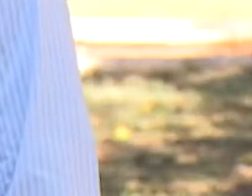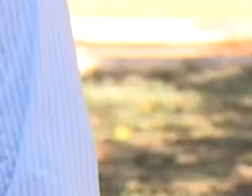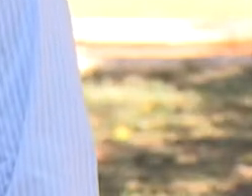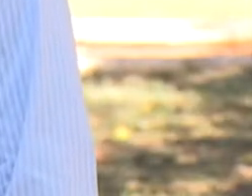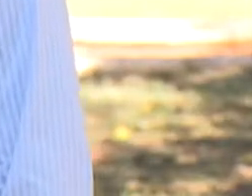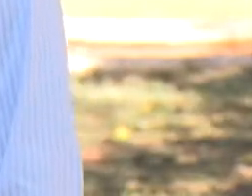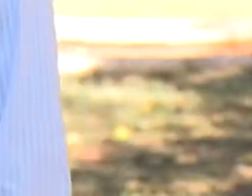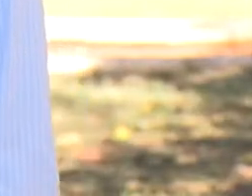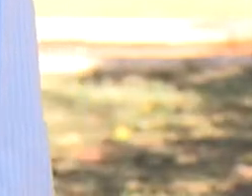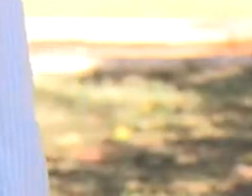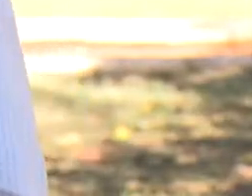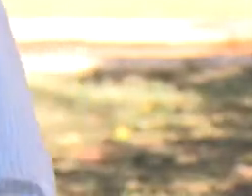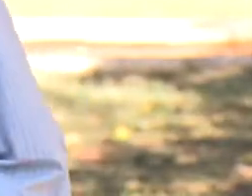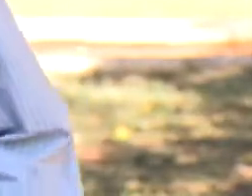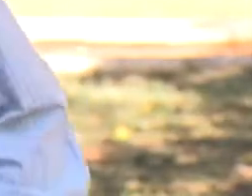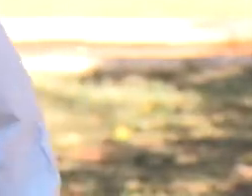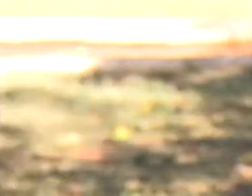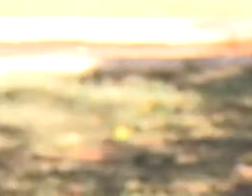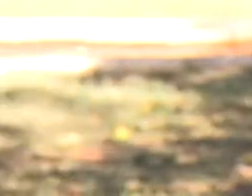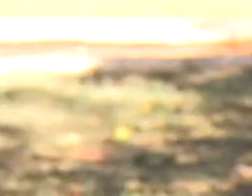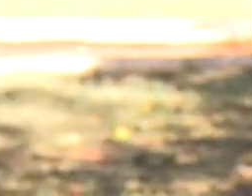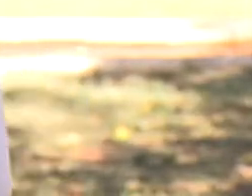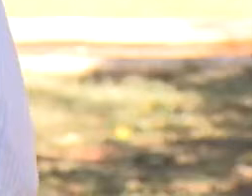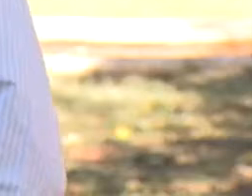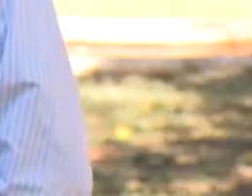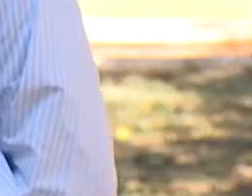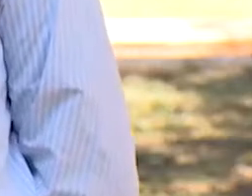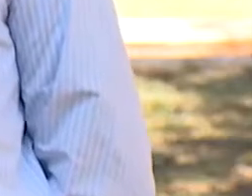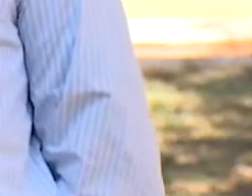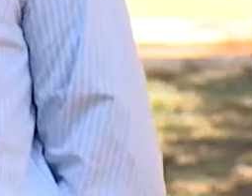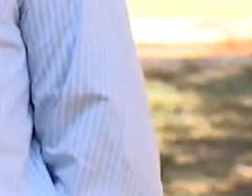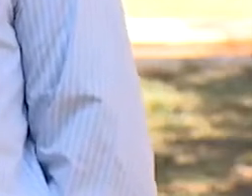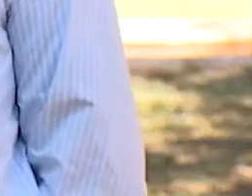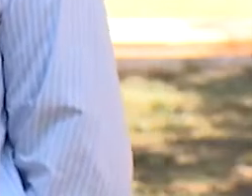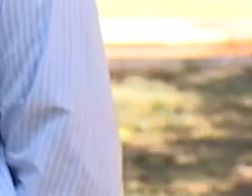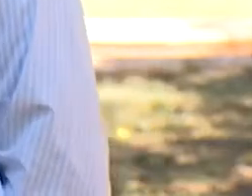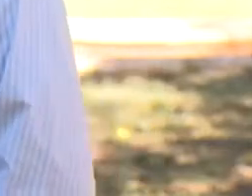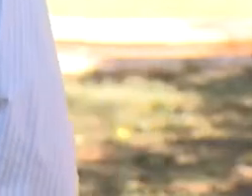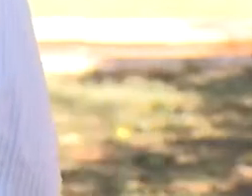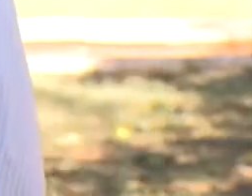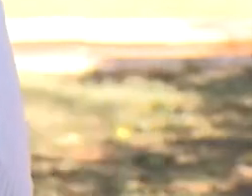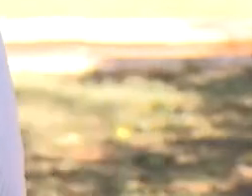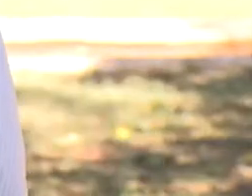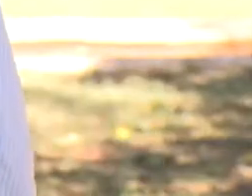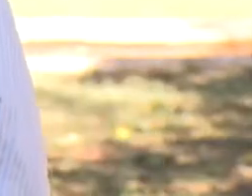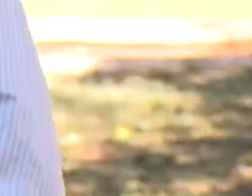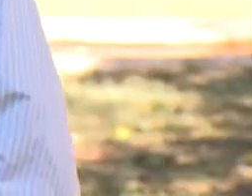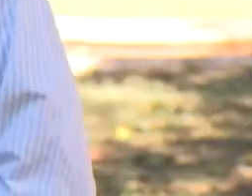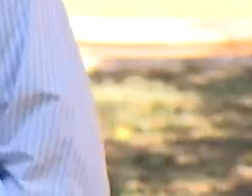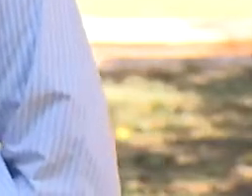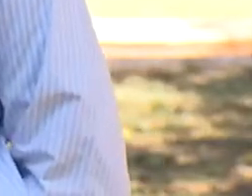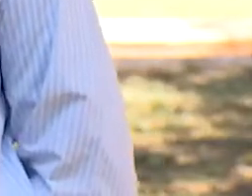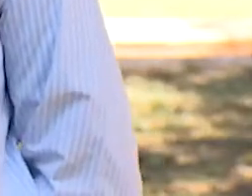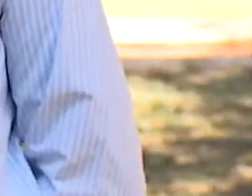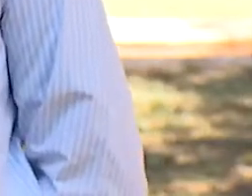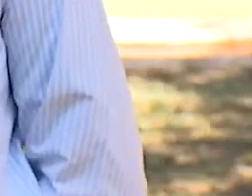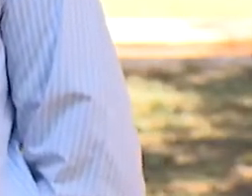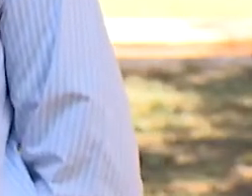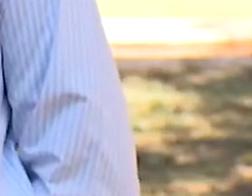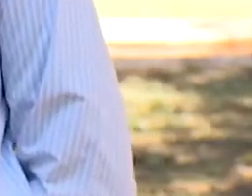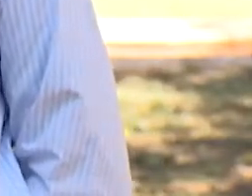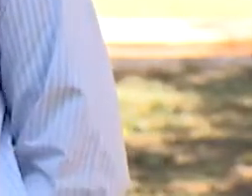Bom, e por que vocês estudam a logosofia? Bom, cada um tem uma resposta para essa pergunta, né? Eu estudo